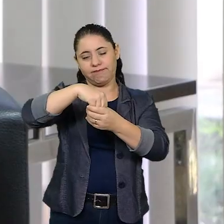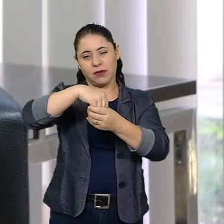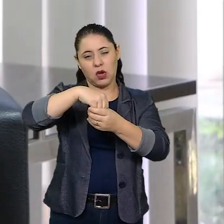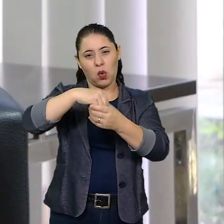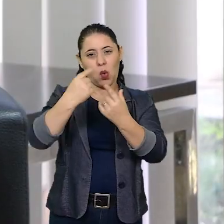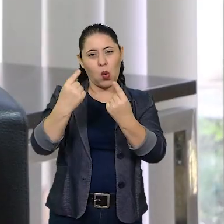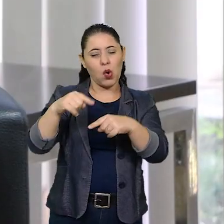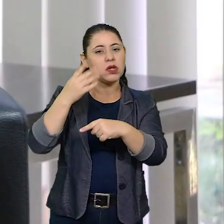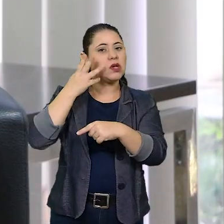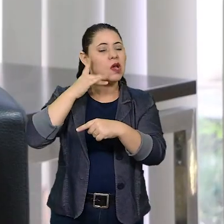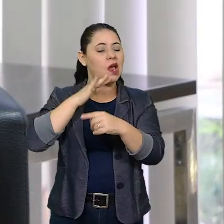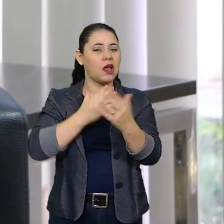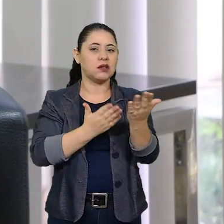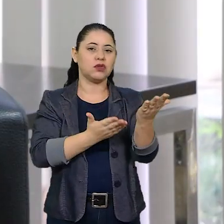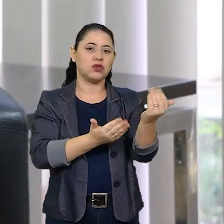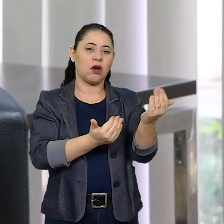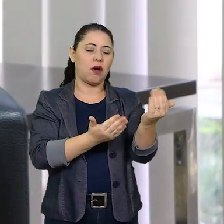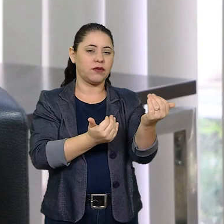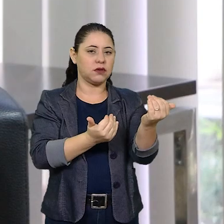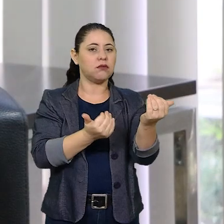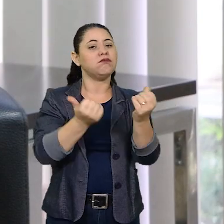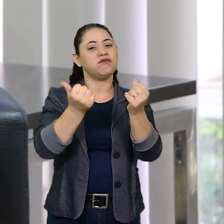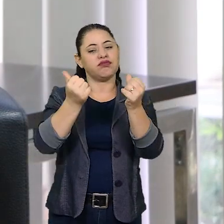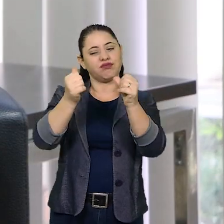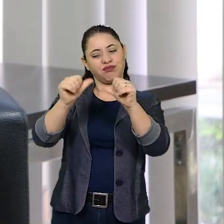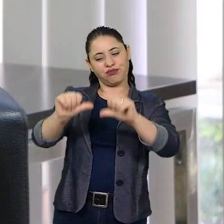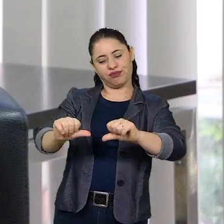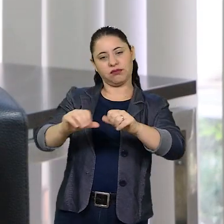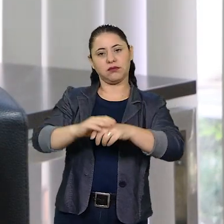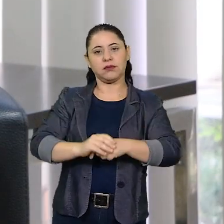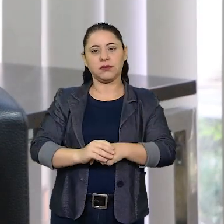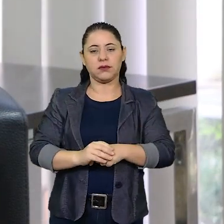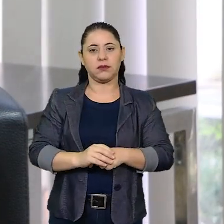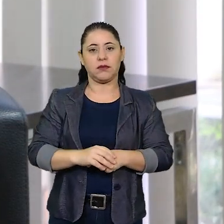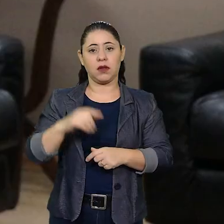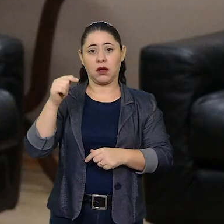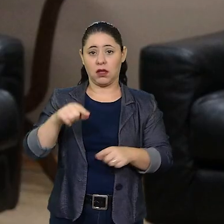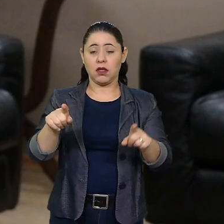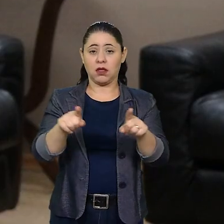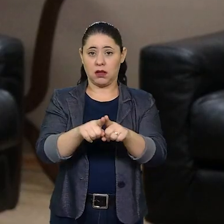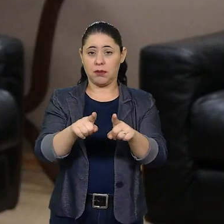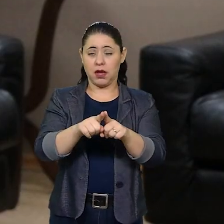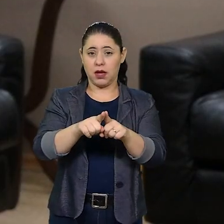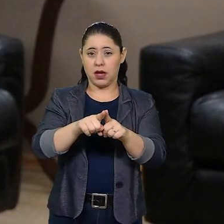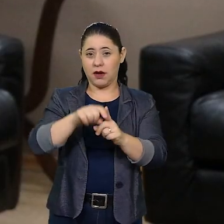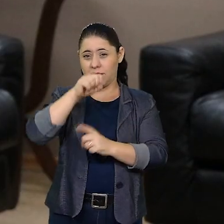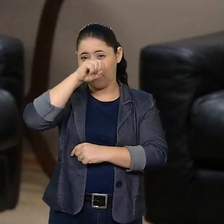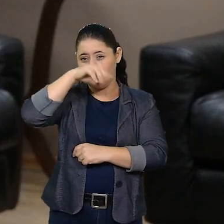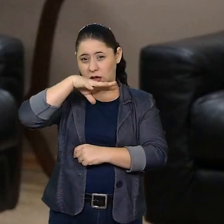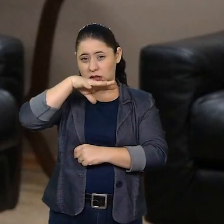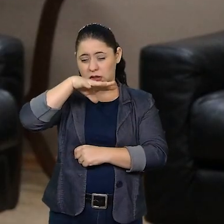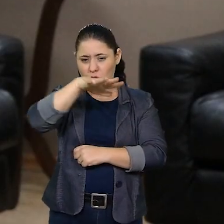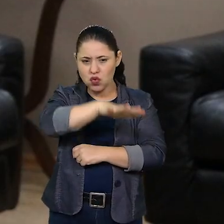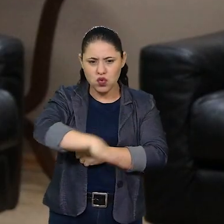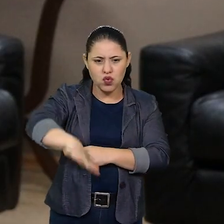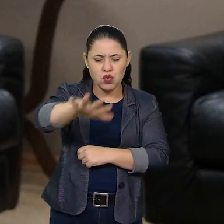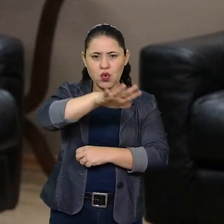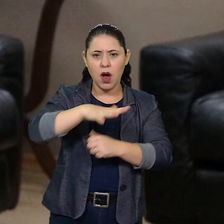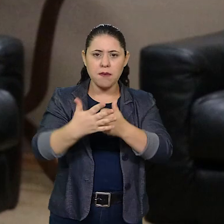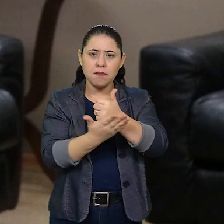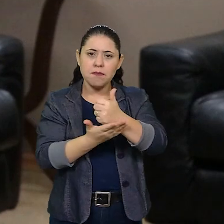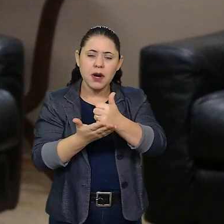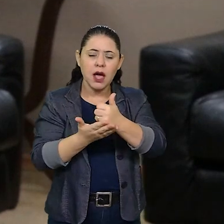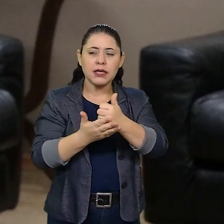em muitos casos, em especial os mais graves. E está presente, a violência, ela está presente em todas as